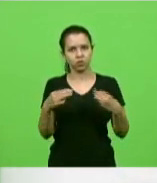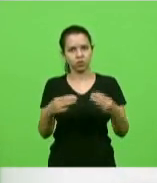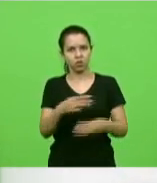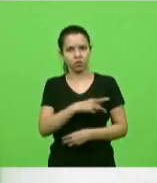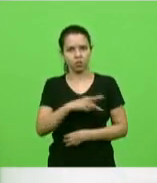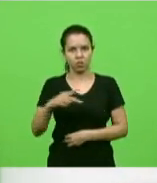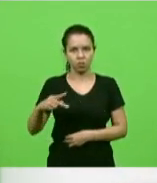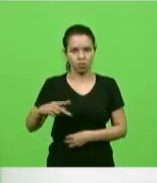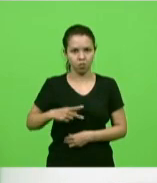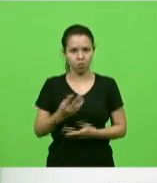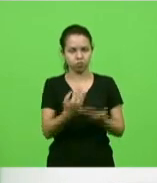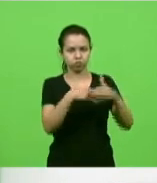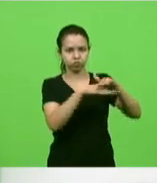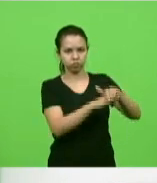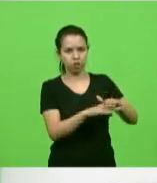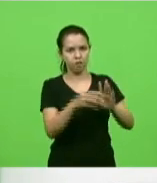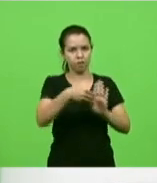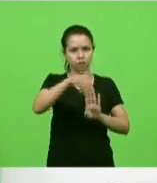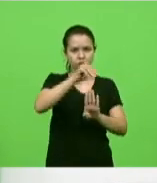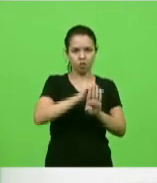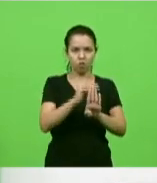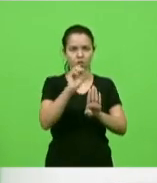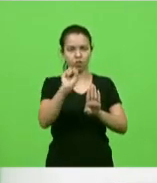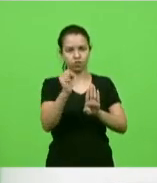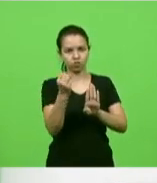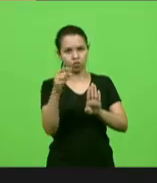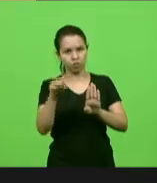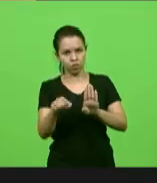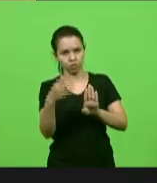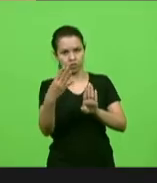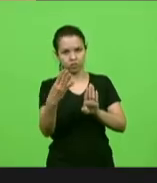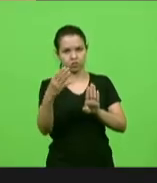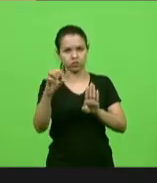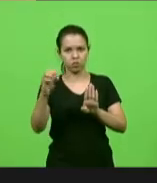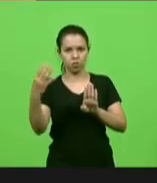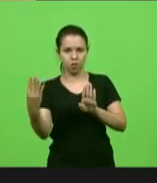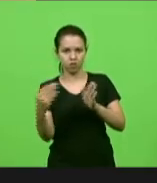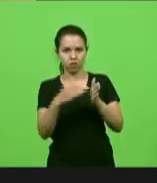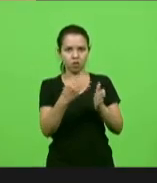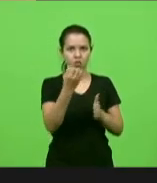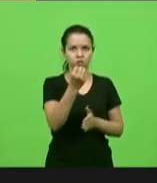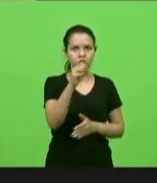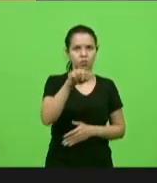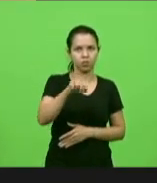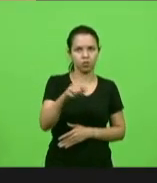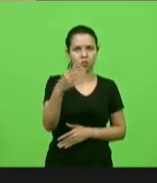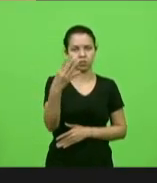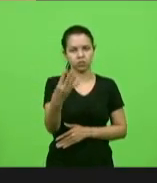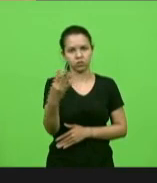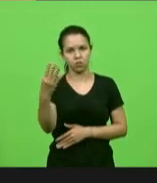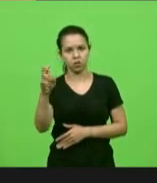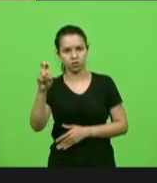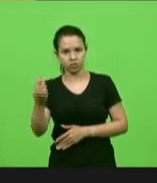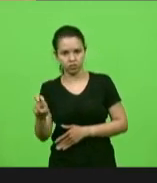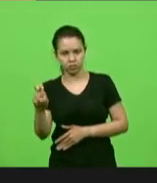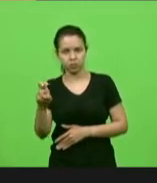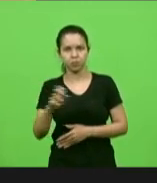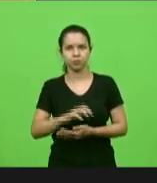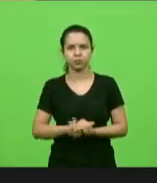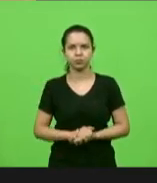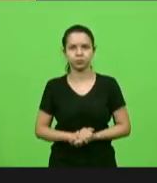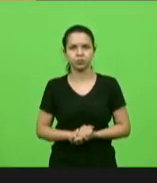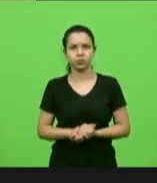aos autos as folhas 8.404 a 8.445 dos autos que